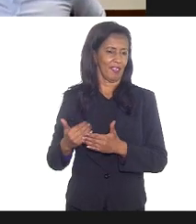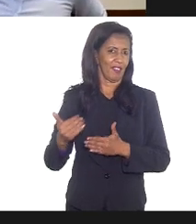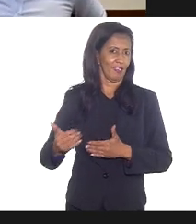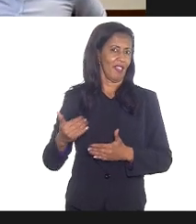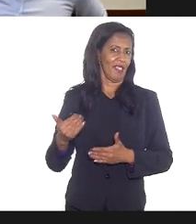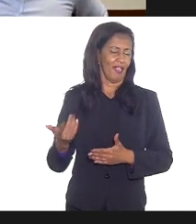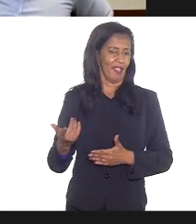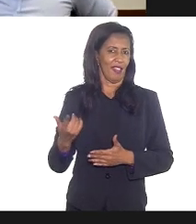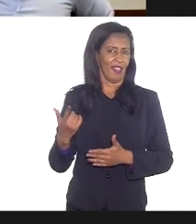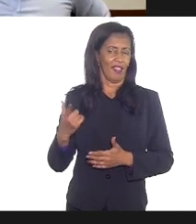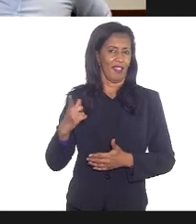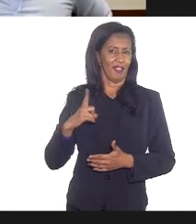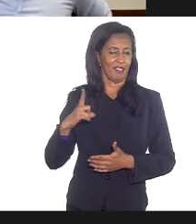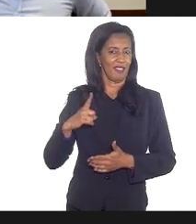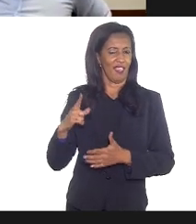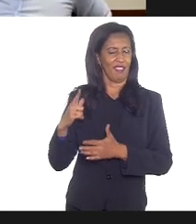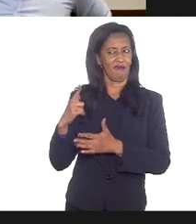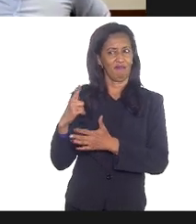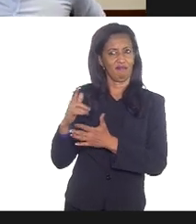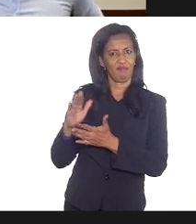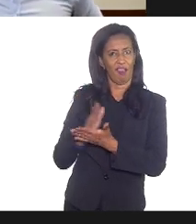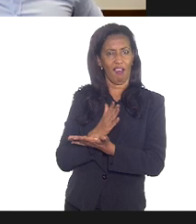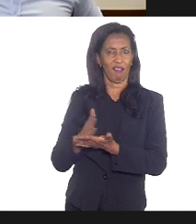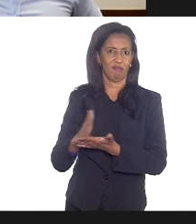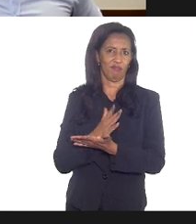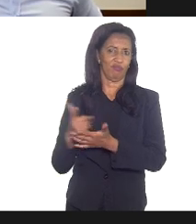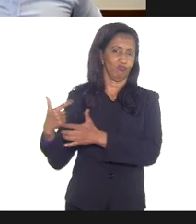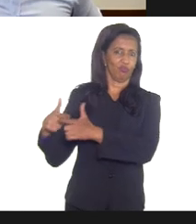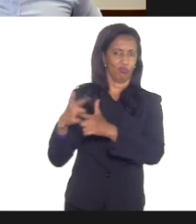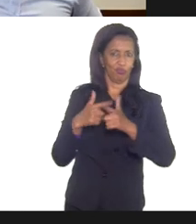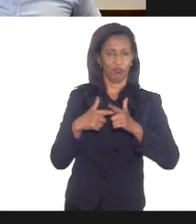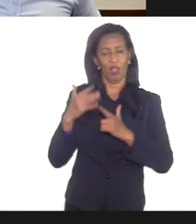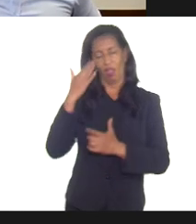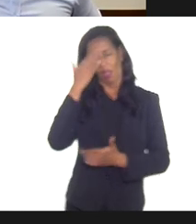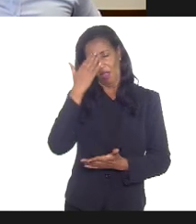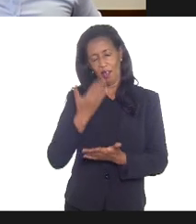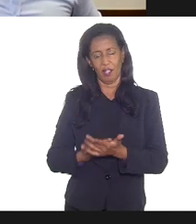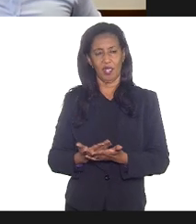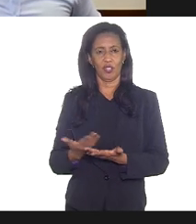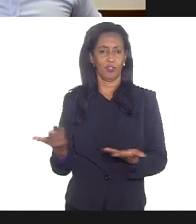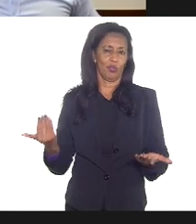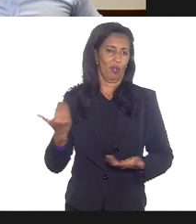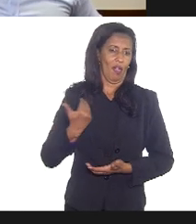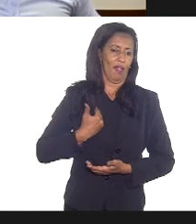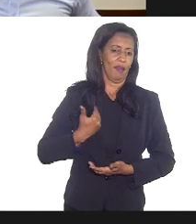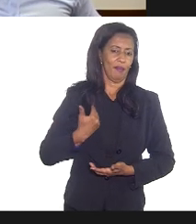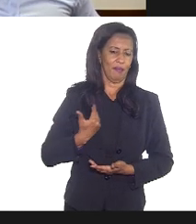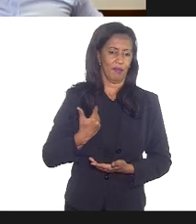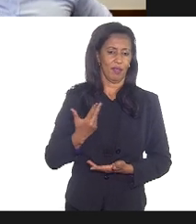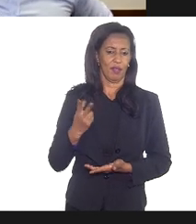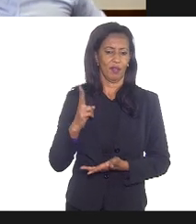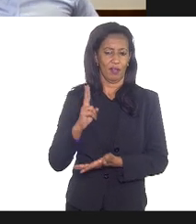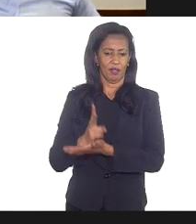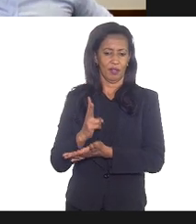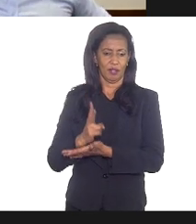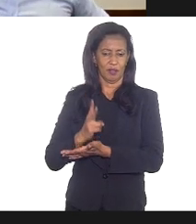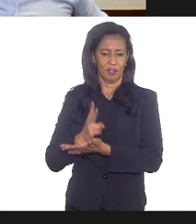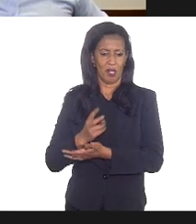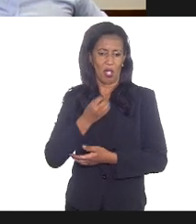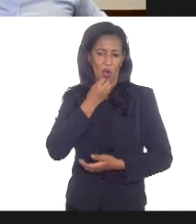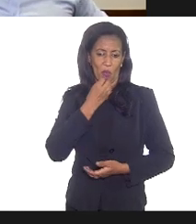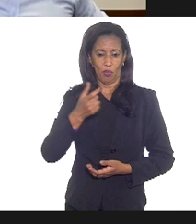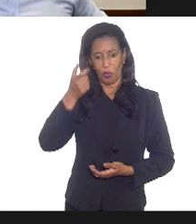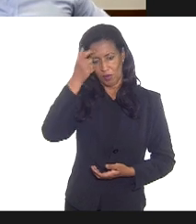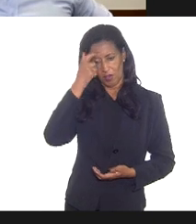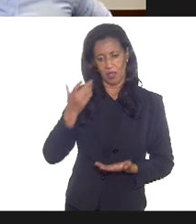mas existe alguns impasses e dificuldades. Acredito que os nossos colegas terão sempre bom